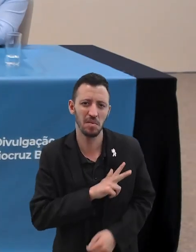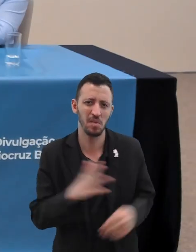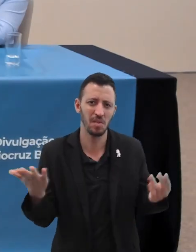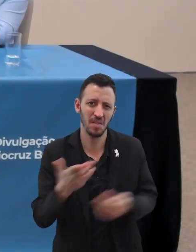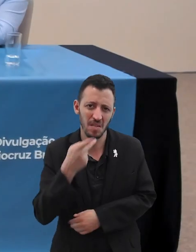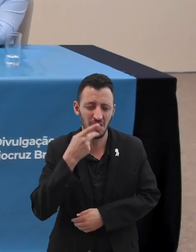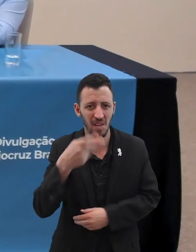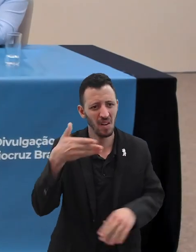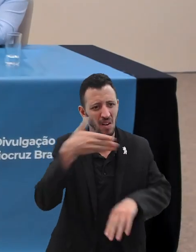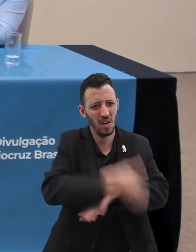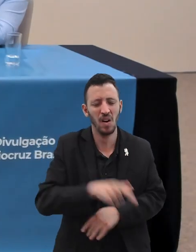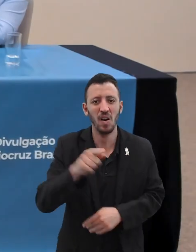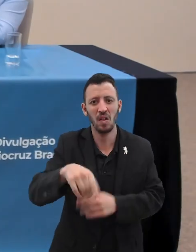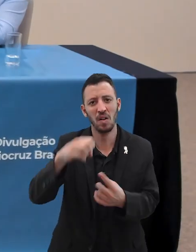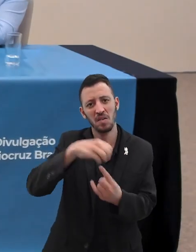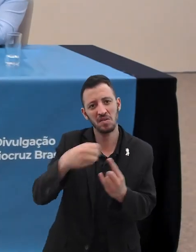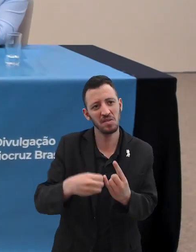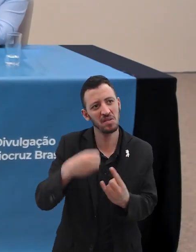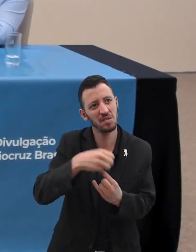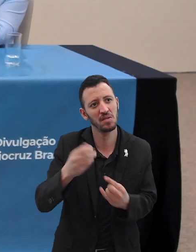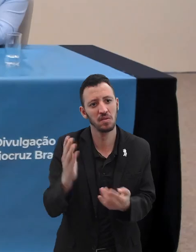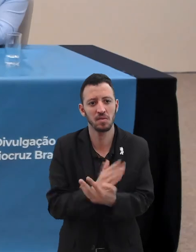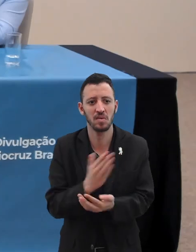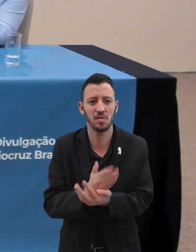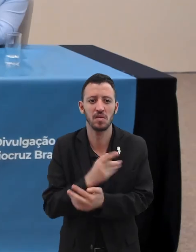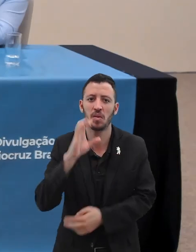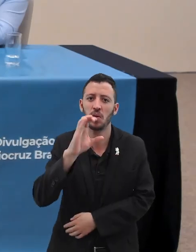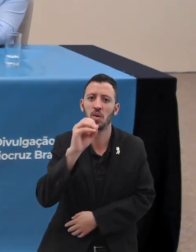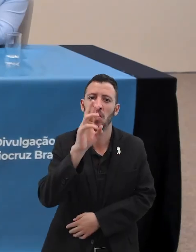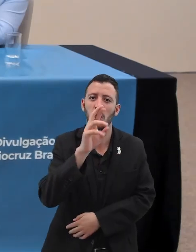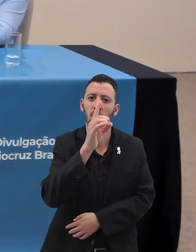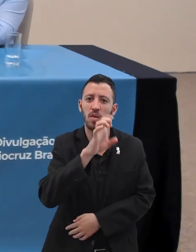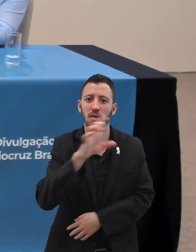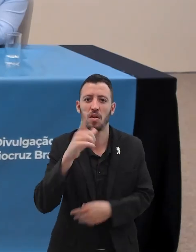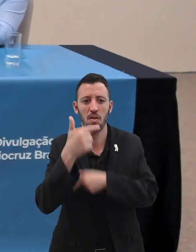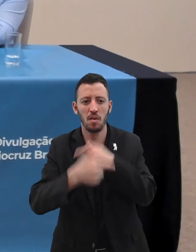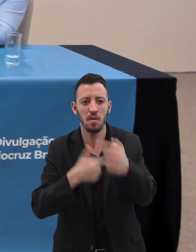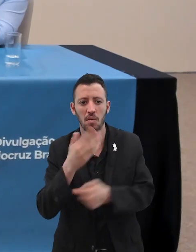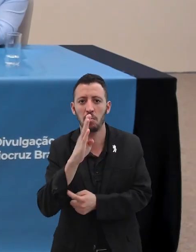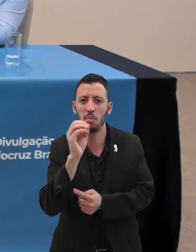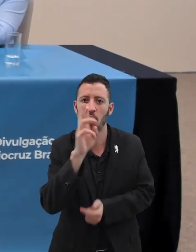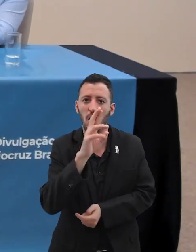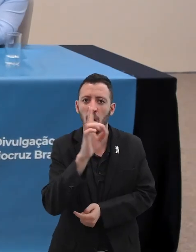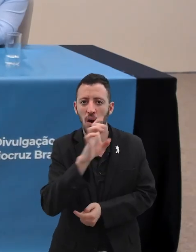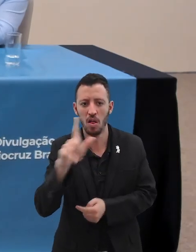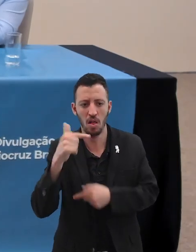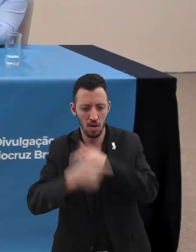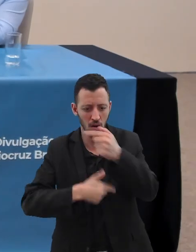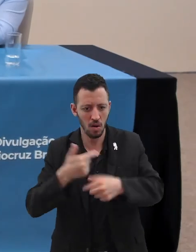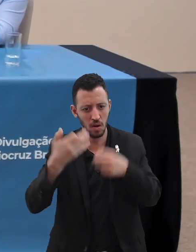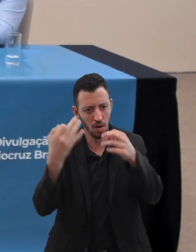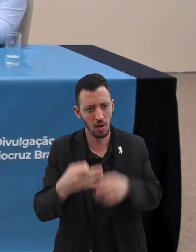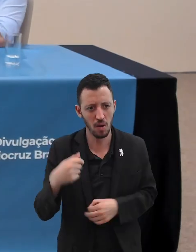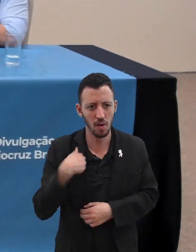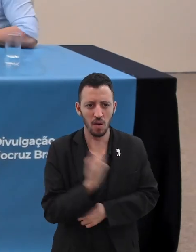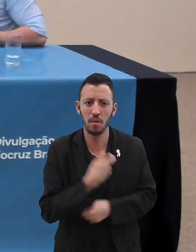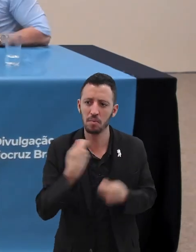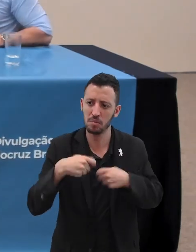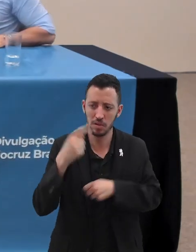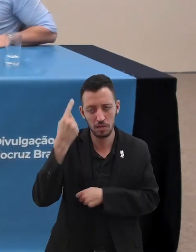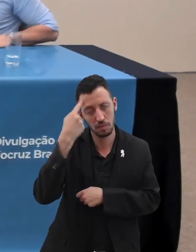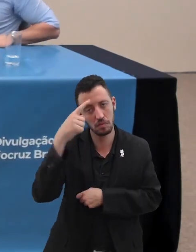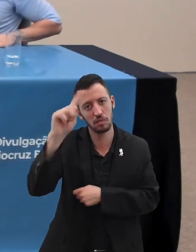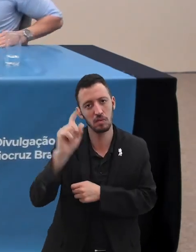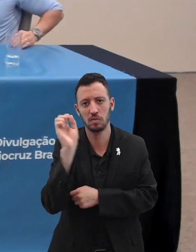pensar, eu peguei aqui na entrada na Fiocruz, o livrinho de cordel. Trabalhar com cordel, trabalhar com rap, né? Nós temos que nos